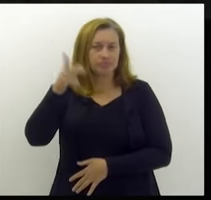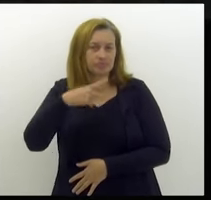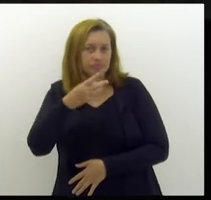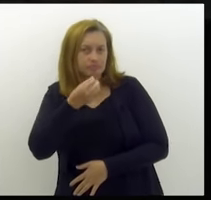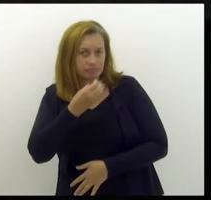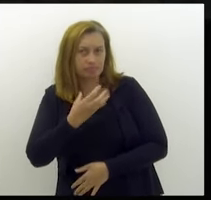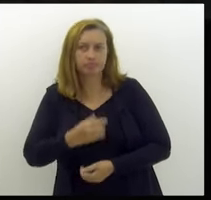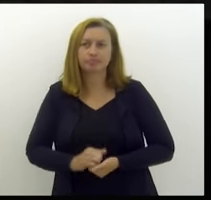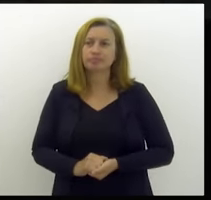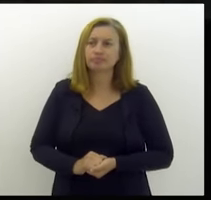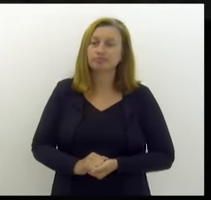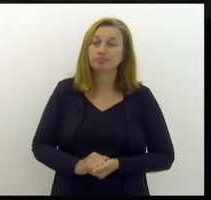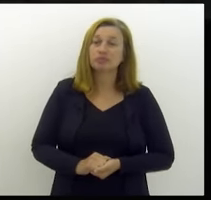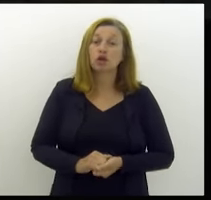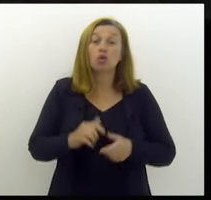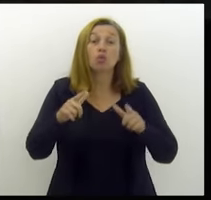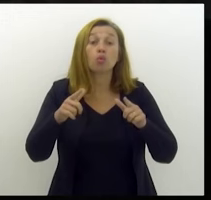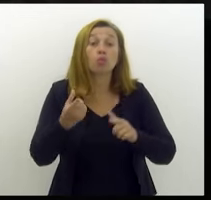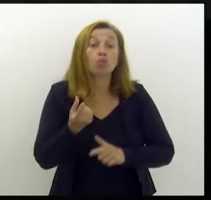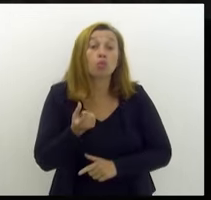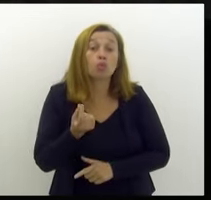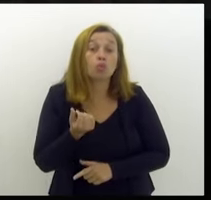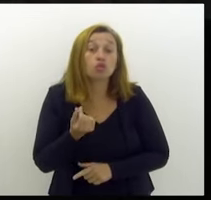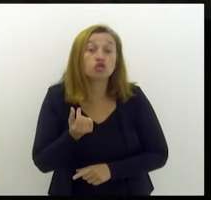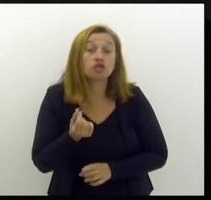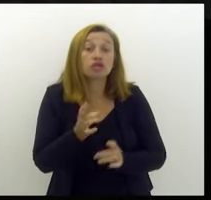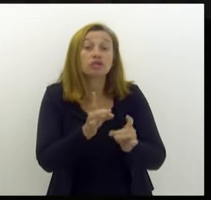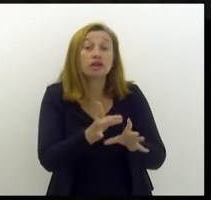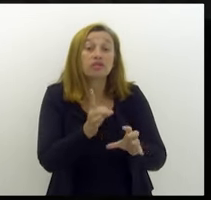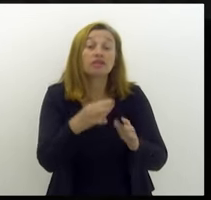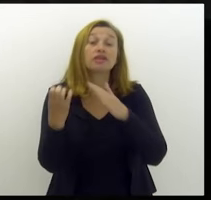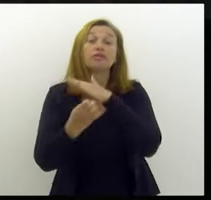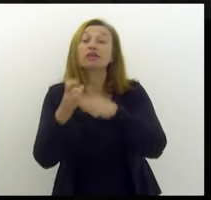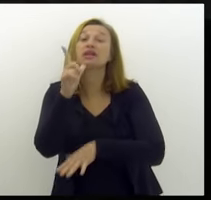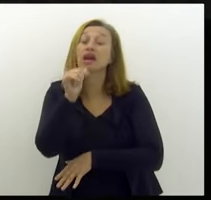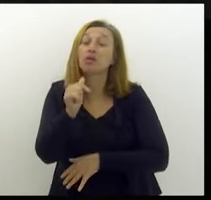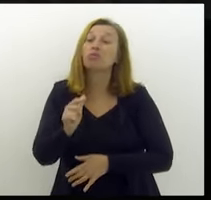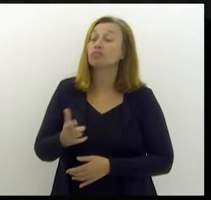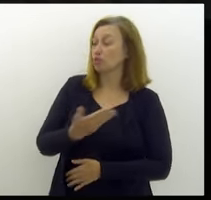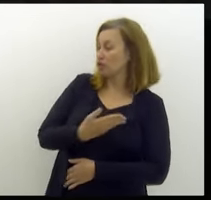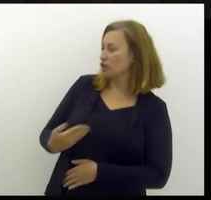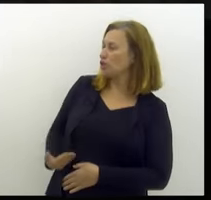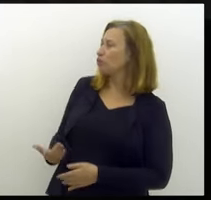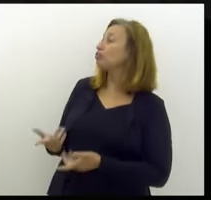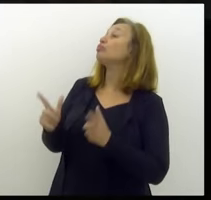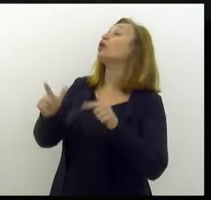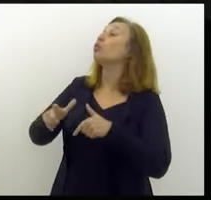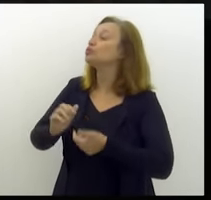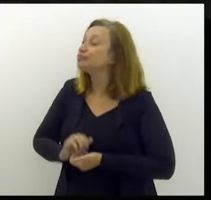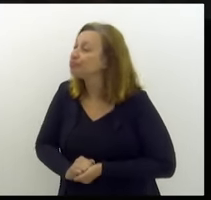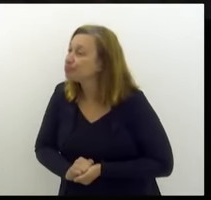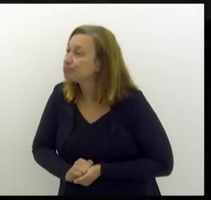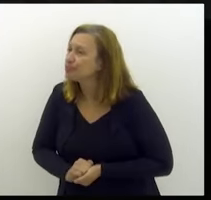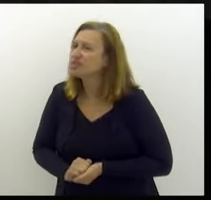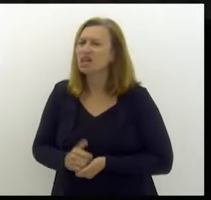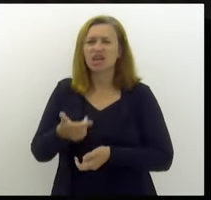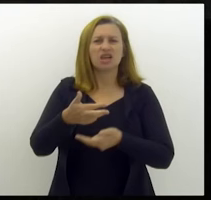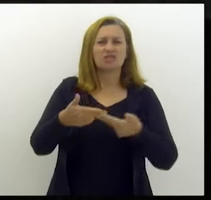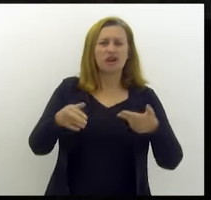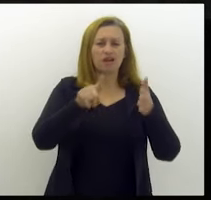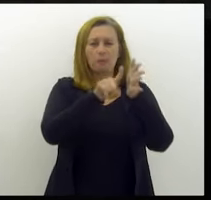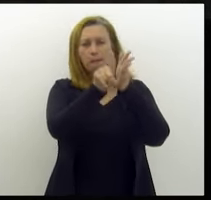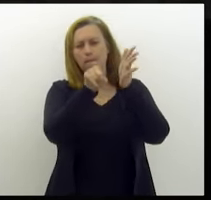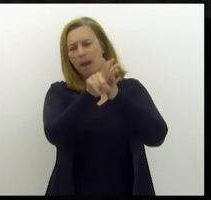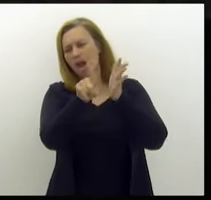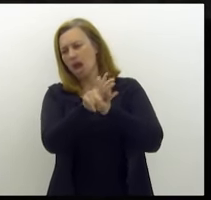muito cadê o dinheiro da venda da cedai Governador e e muitas perguntas nós teríamos